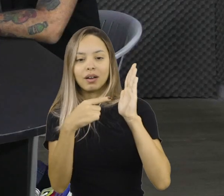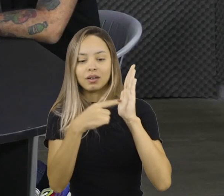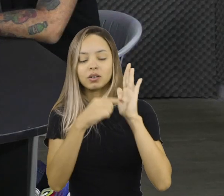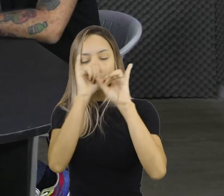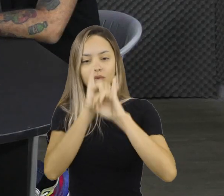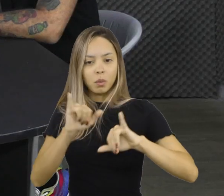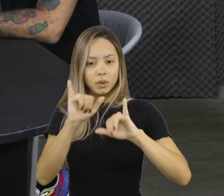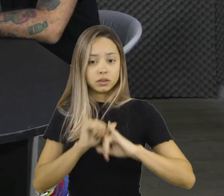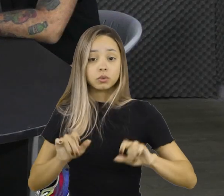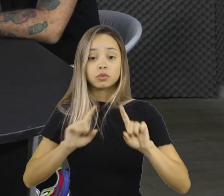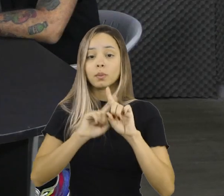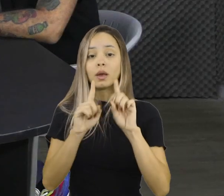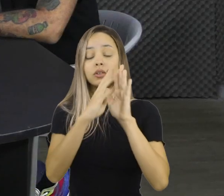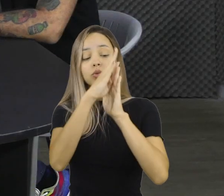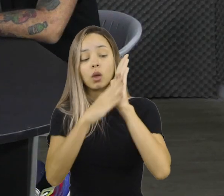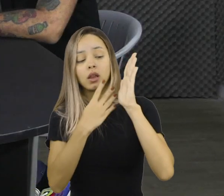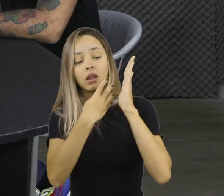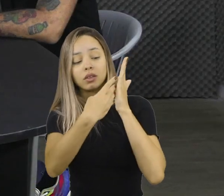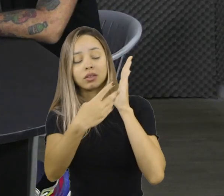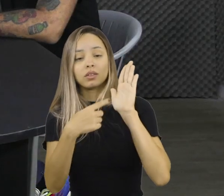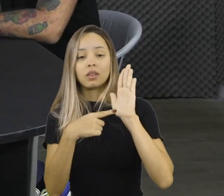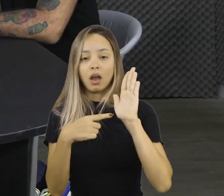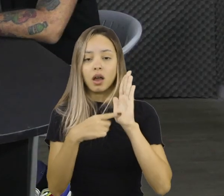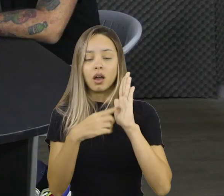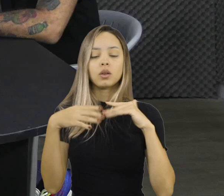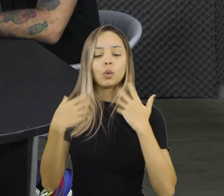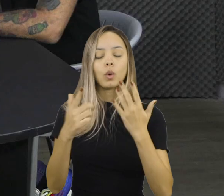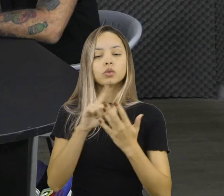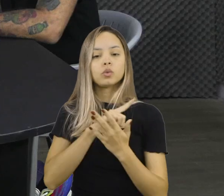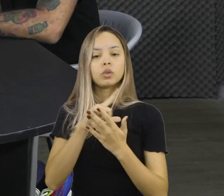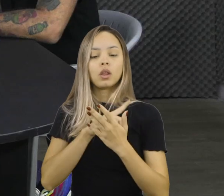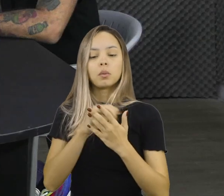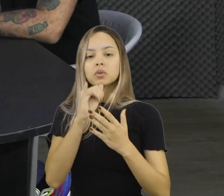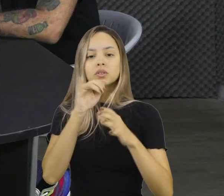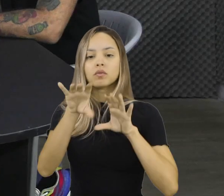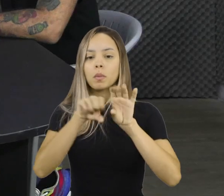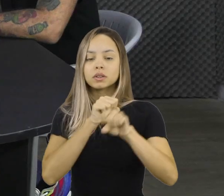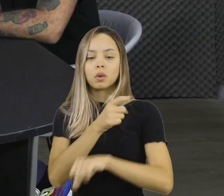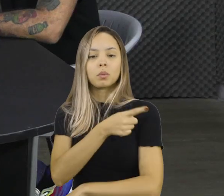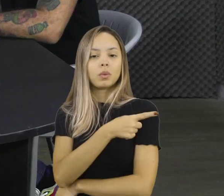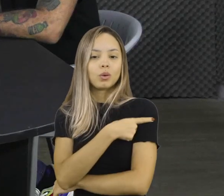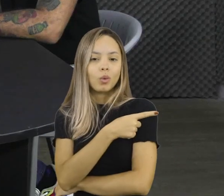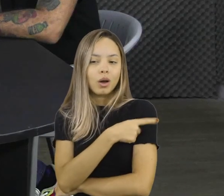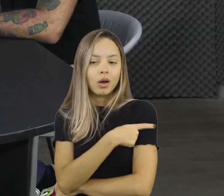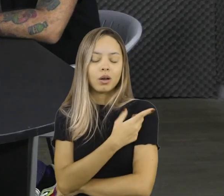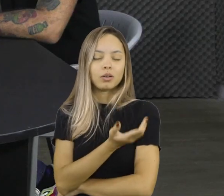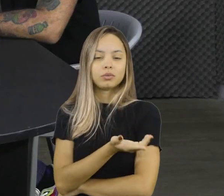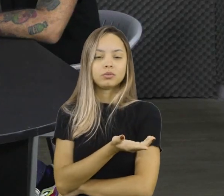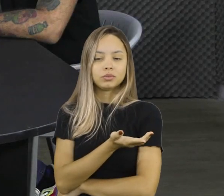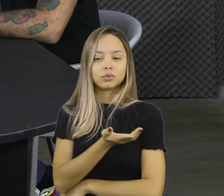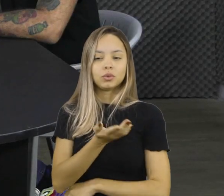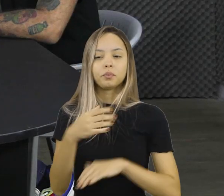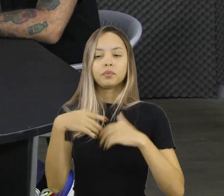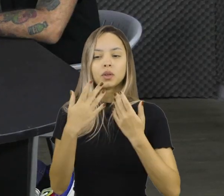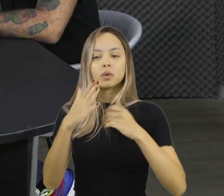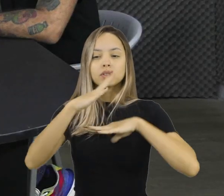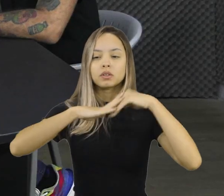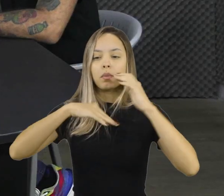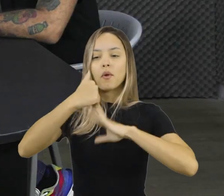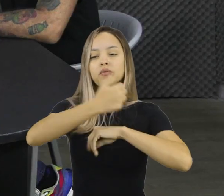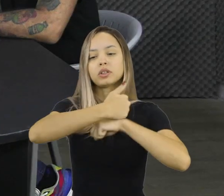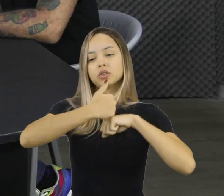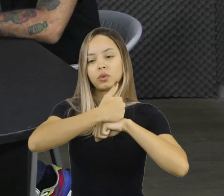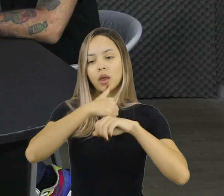mas nesse calendário quando tem lá formação pro primeiro ano formação de alfabetização e esse profissional de educação